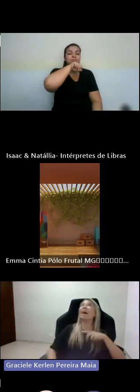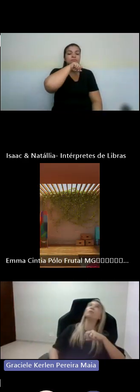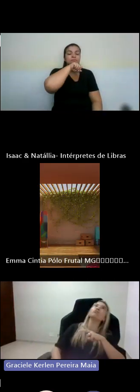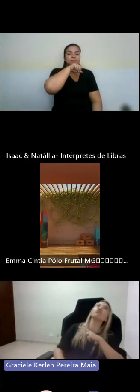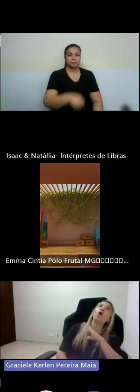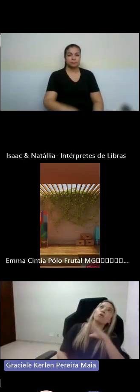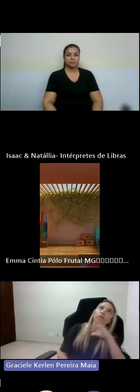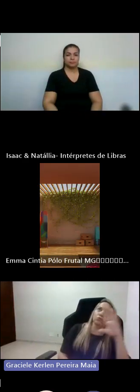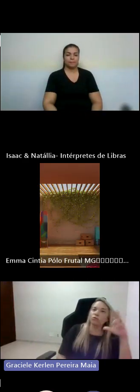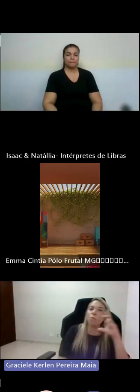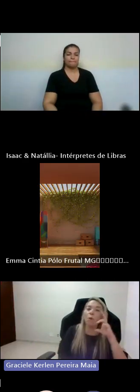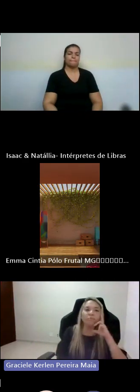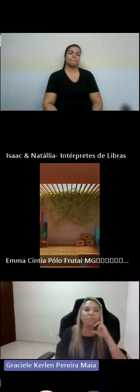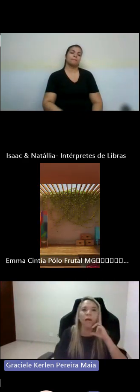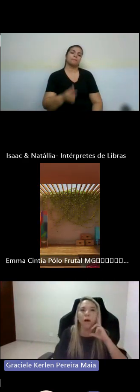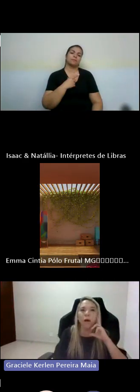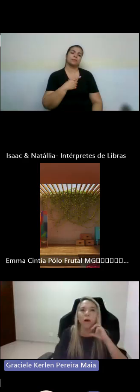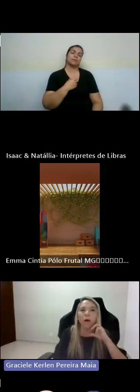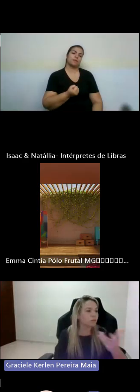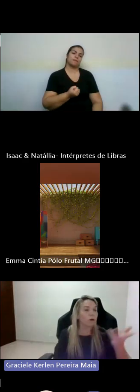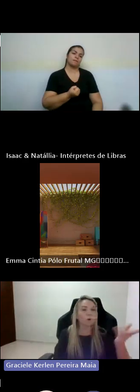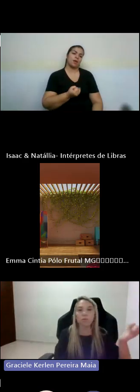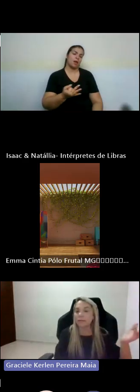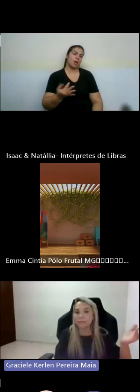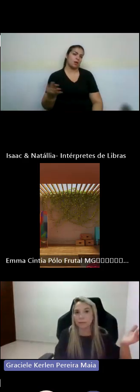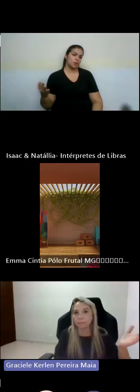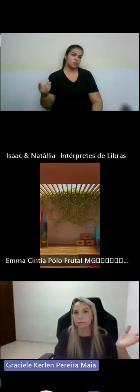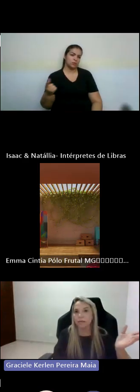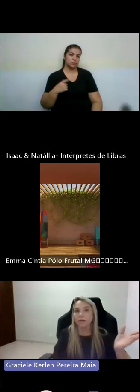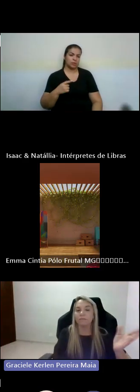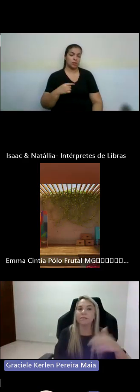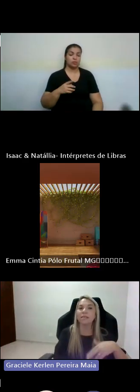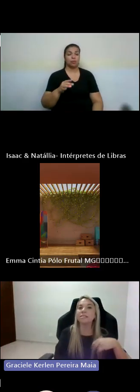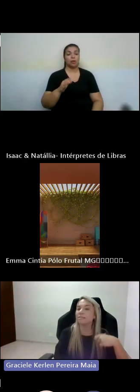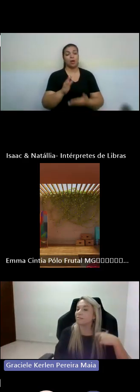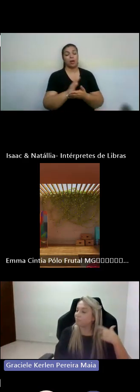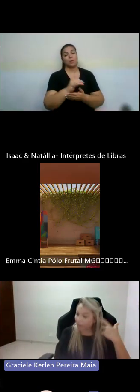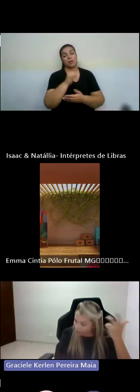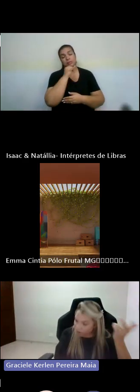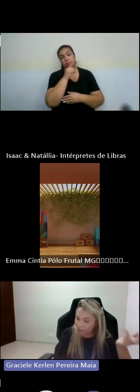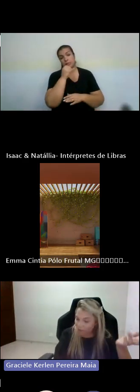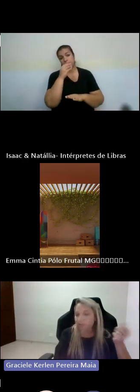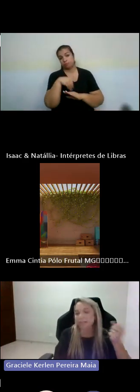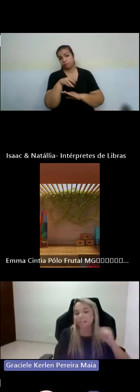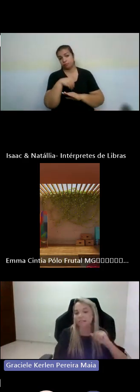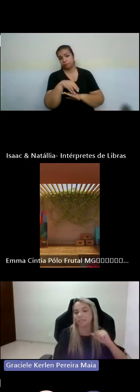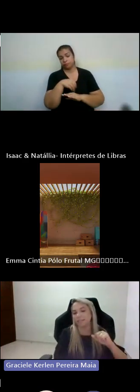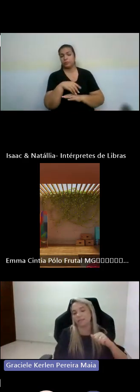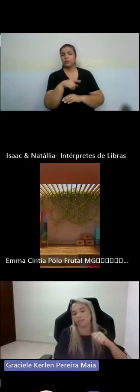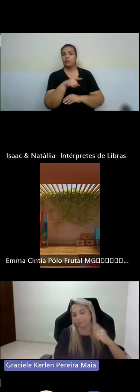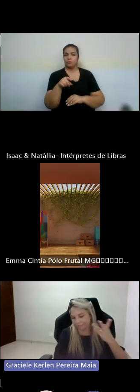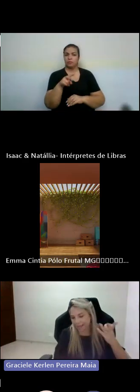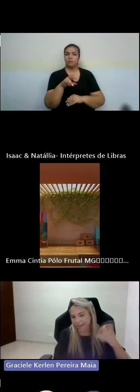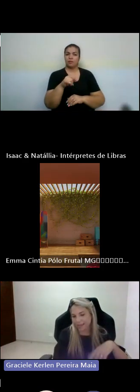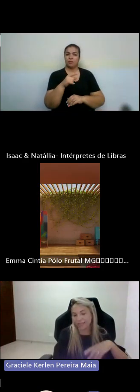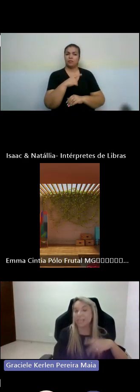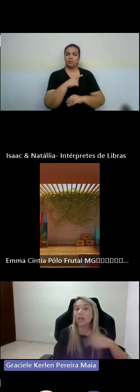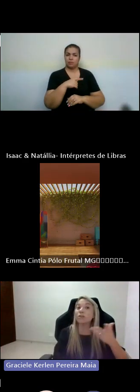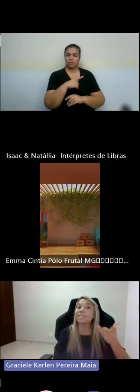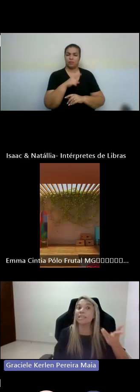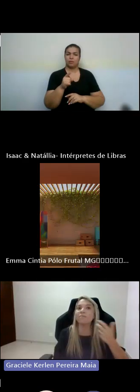Tem vários outros, um montão. Eu trouxe alguns exemplos. Vocês farão atividade assim,